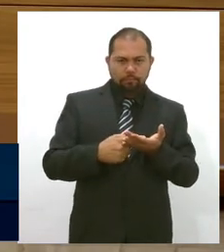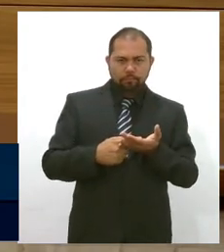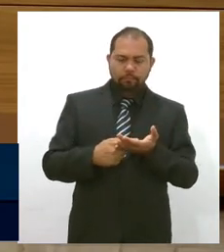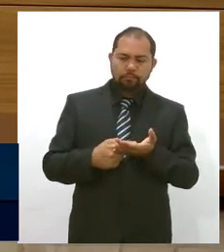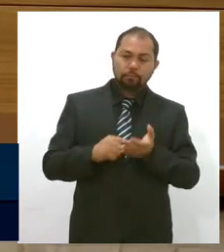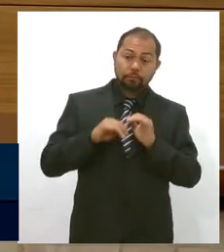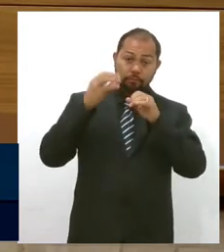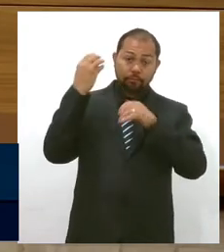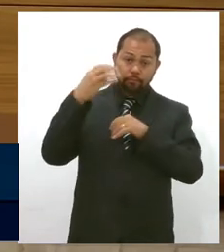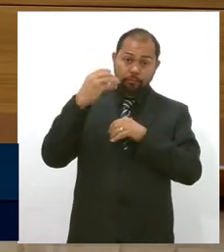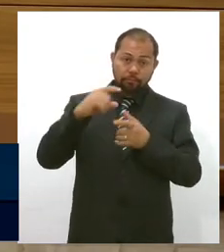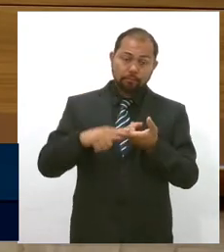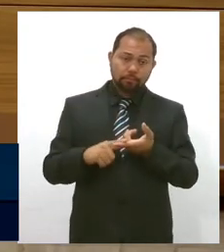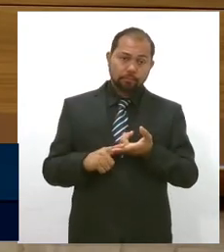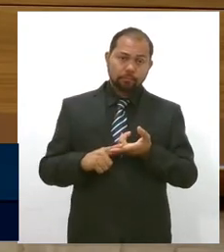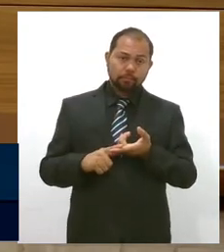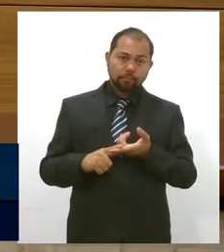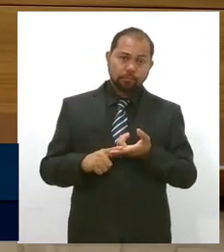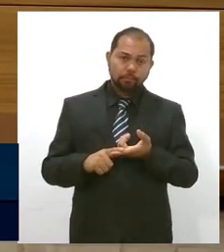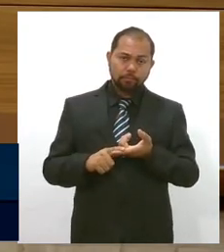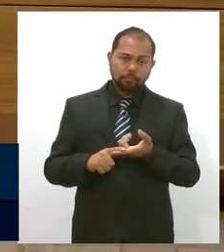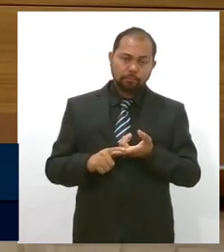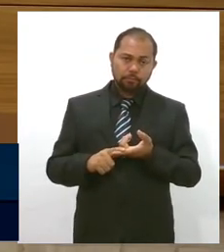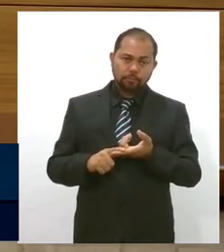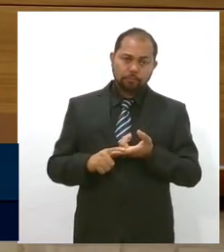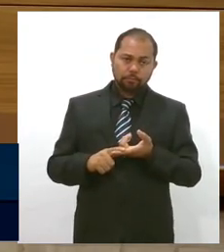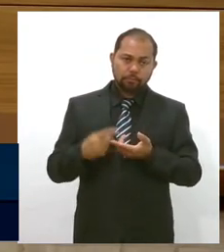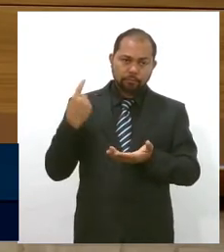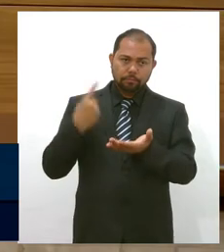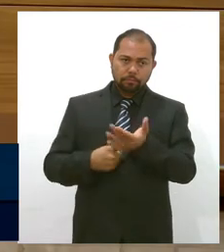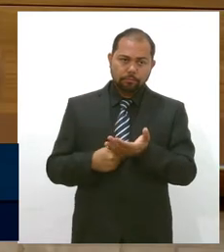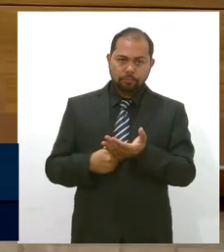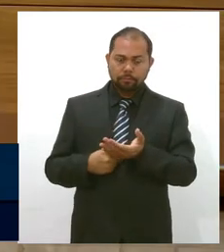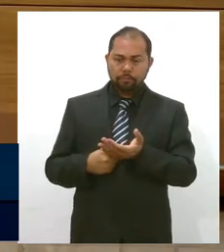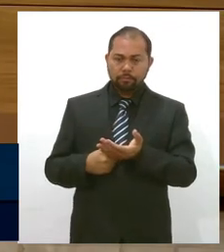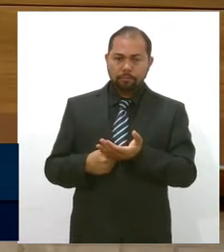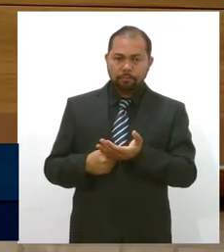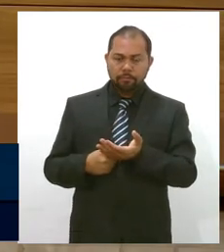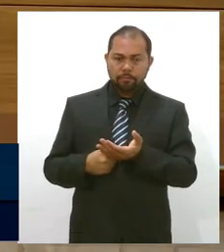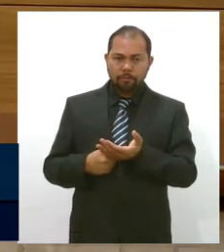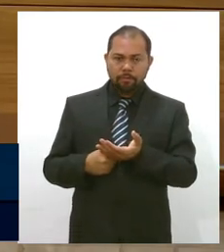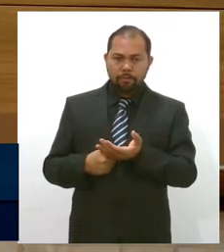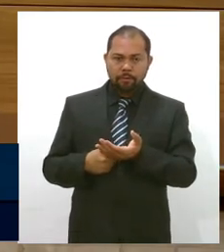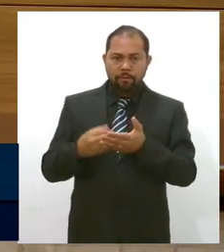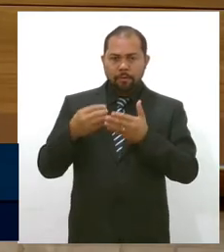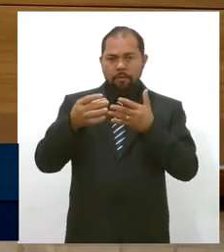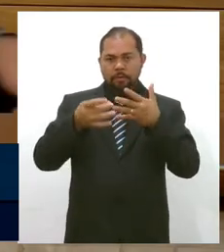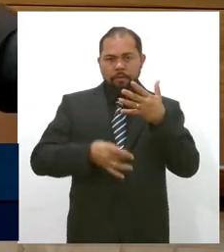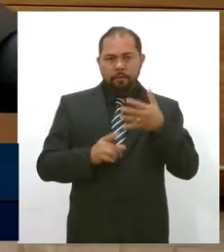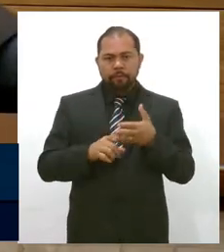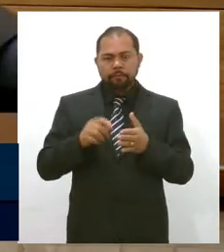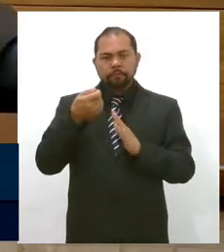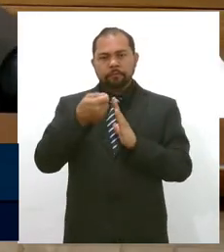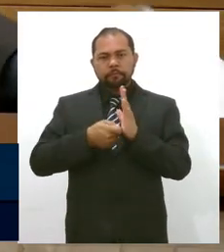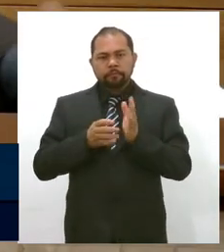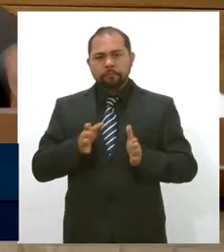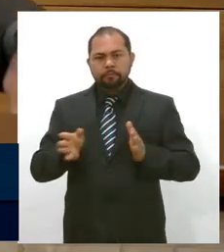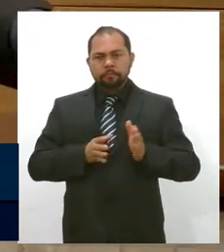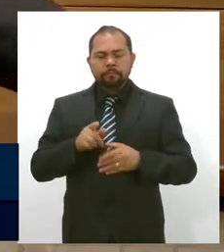celebrados os convênios relacionados abaixo. Lido o expediente, senhor presidente.